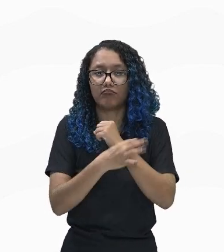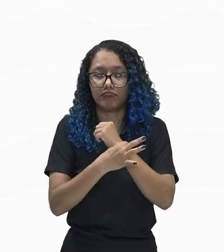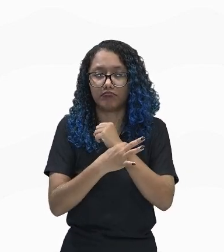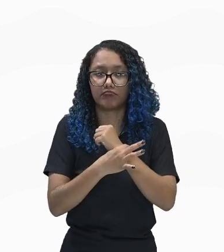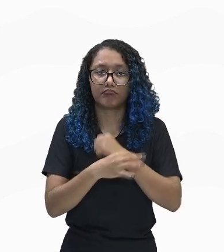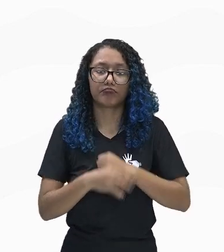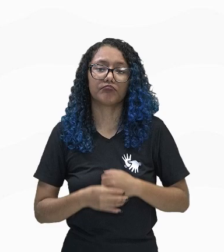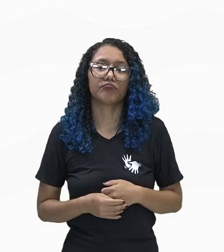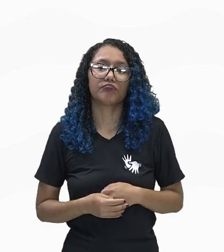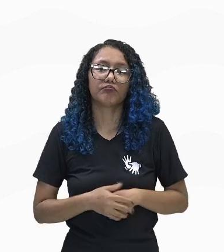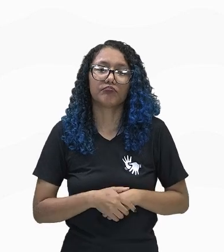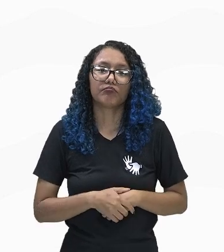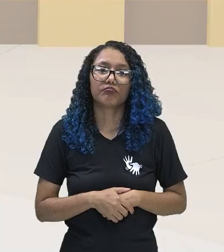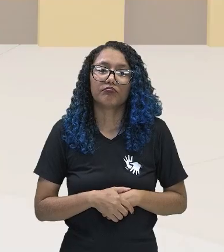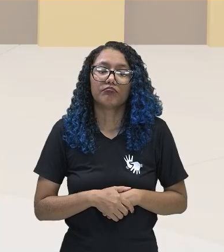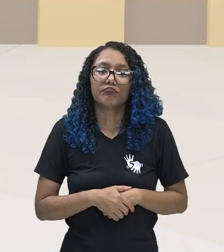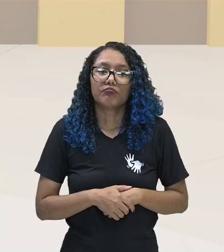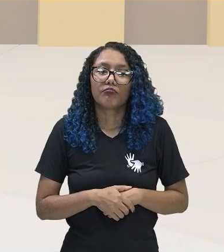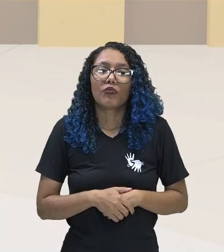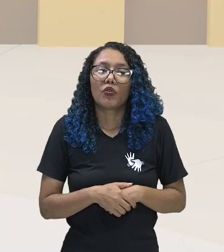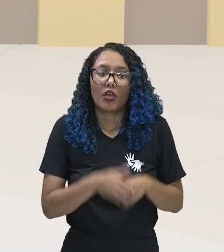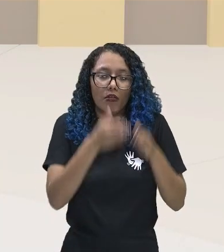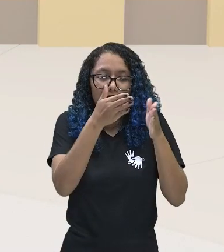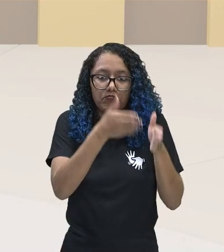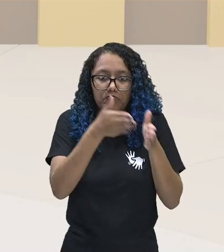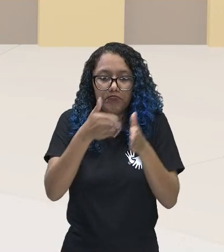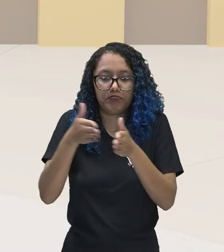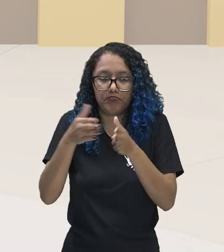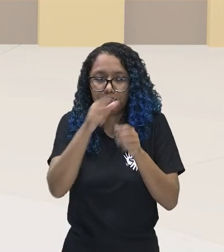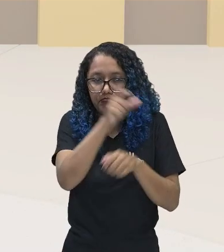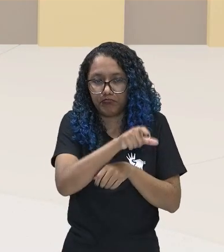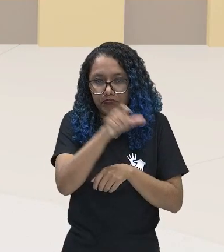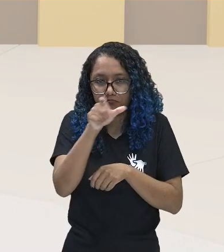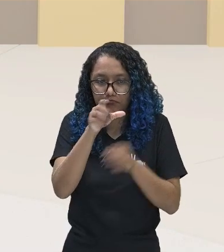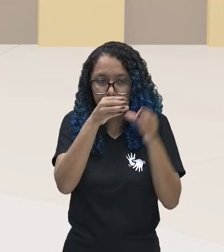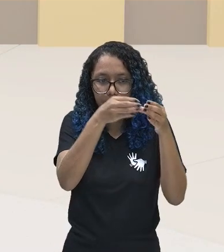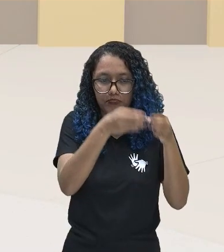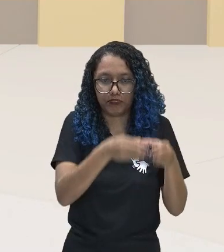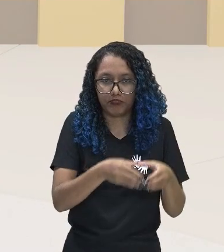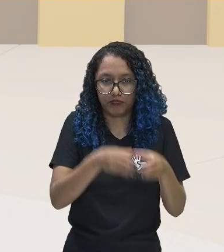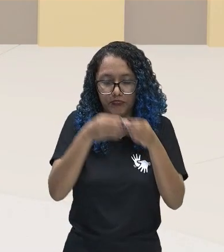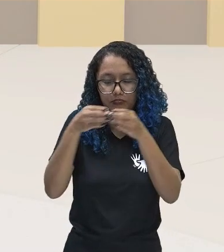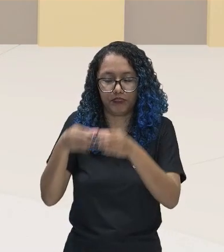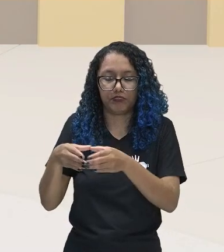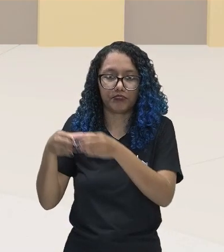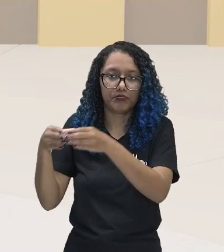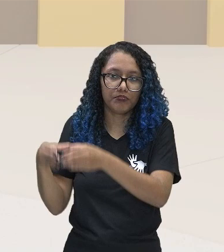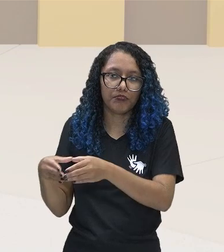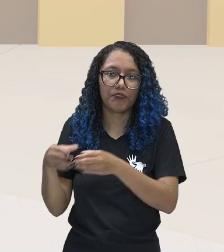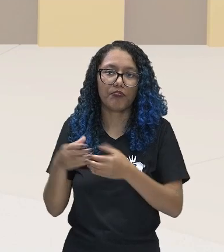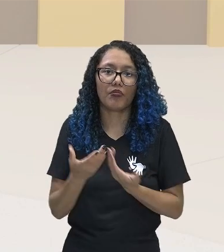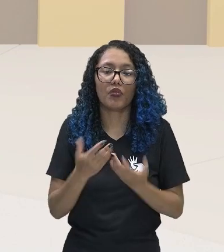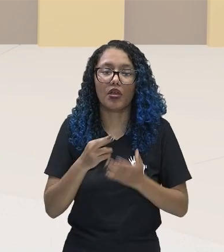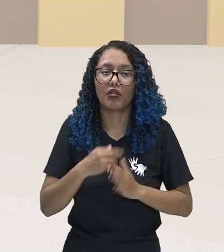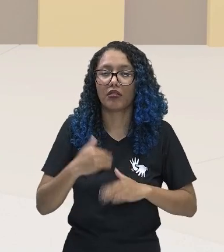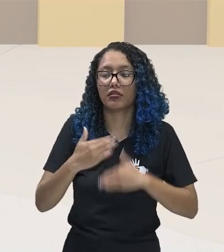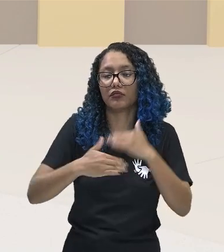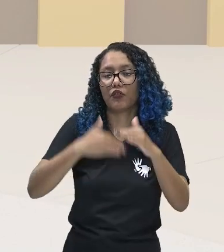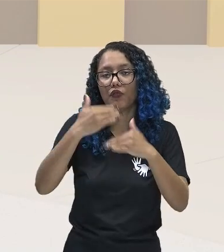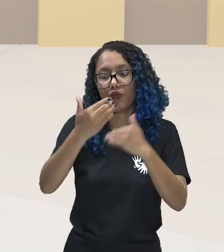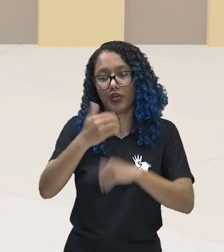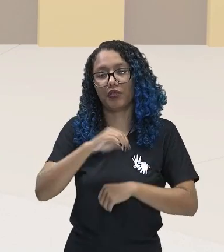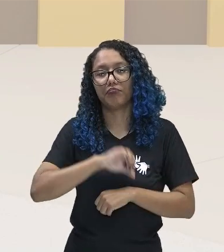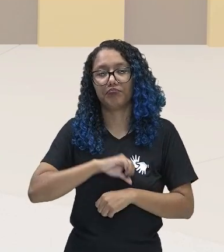isso. Eles são as colunas, né, do nosso desenvolvimento de própria estima, né? Então, temos